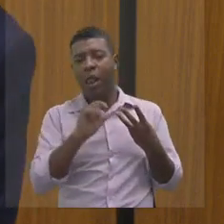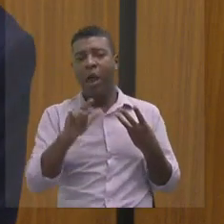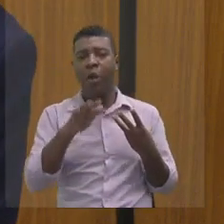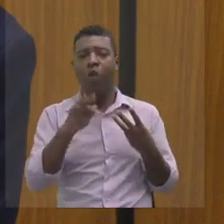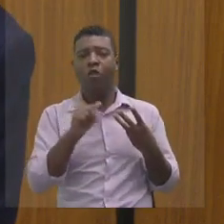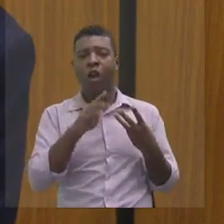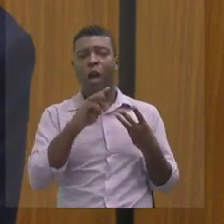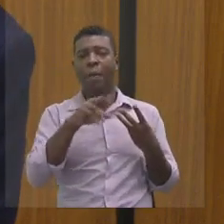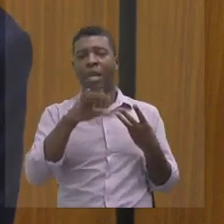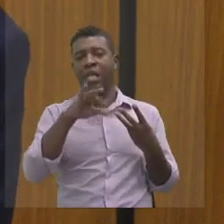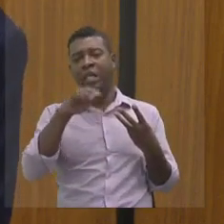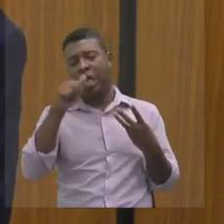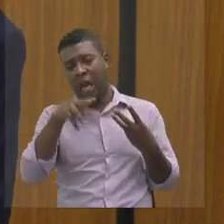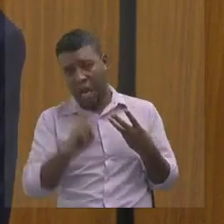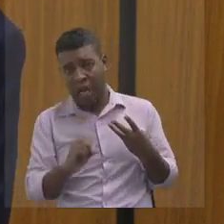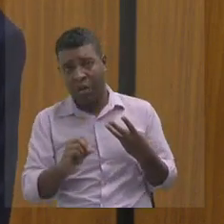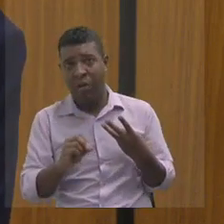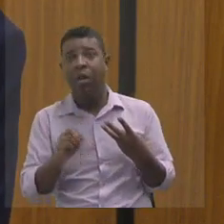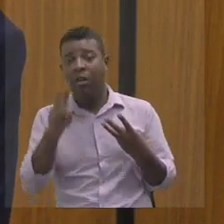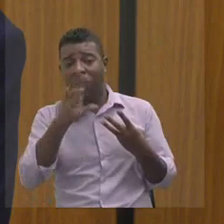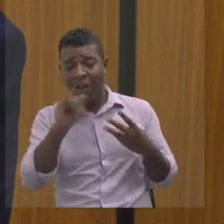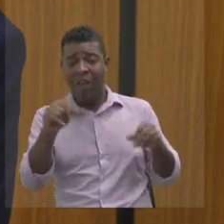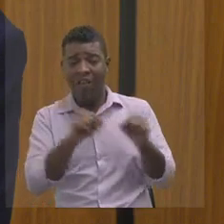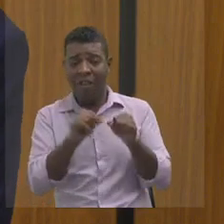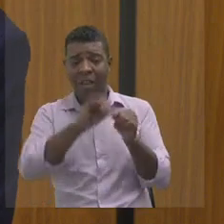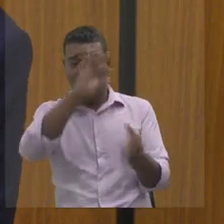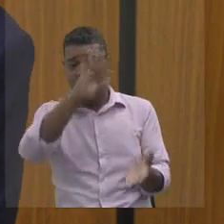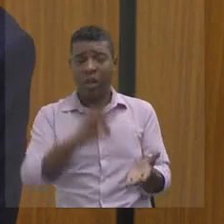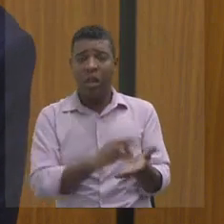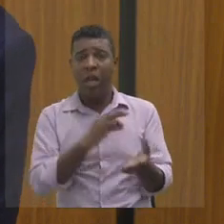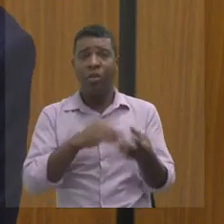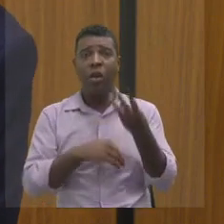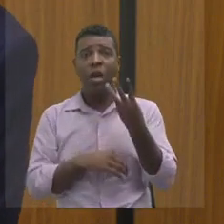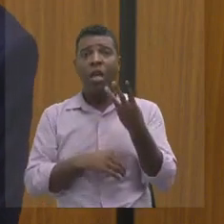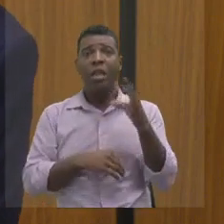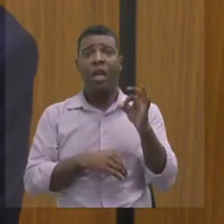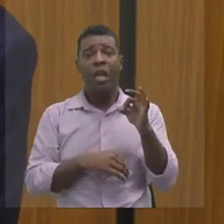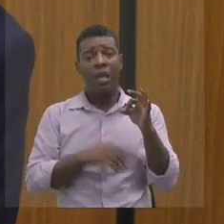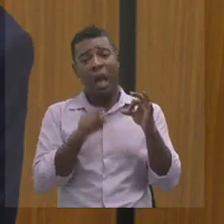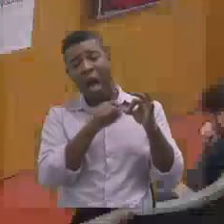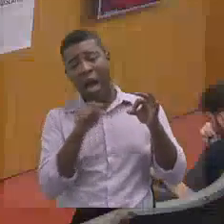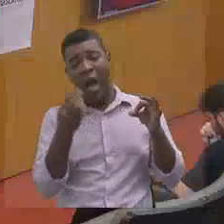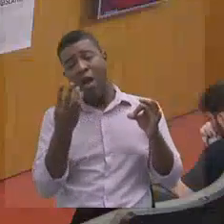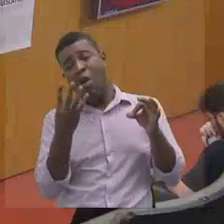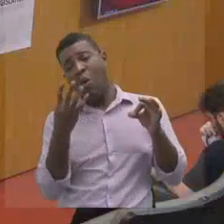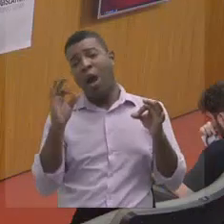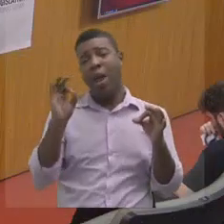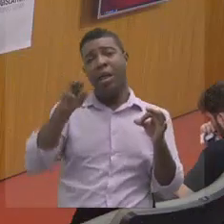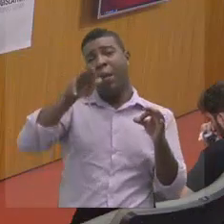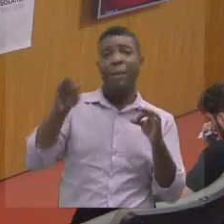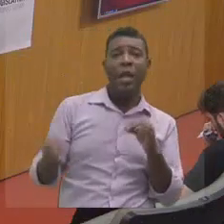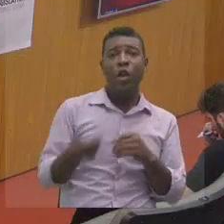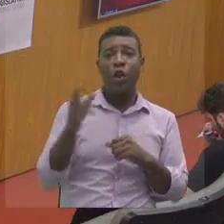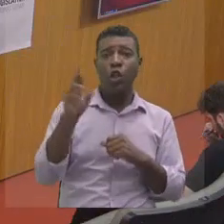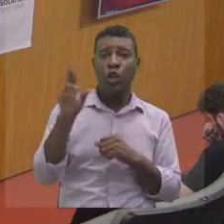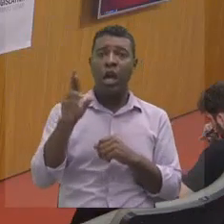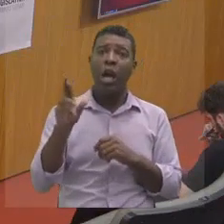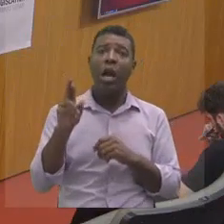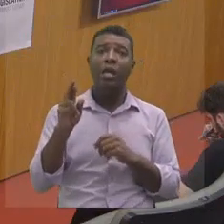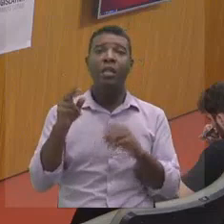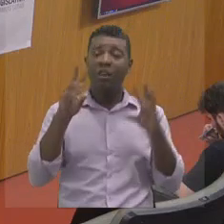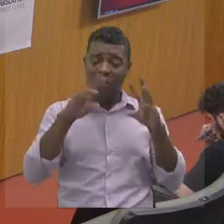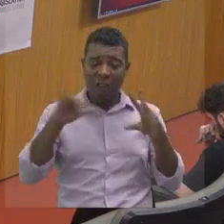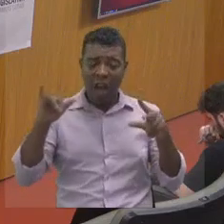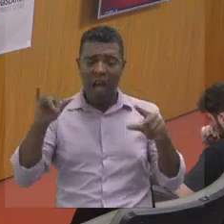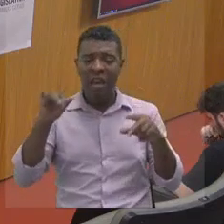interdição nós vamos ter um contrato aí que gira em torno de 30 40 milhões de reais para ser usado em dois anos só para solucionar e